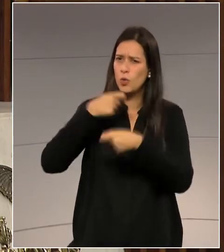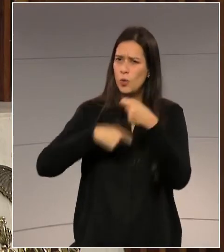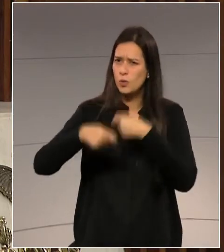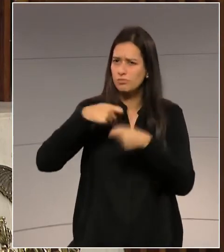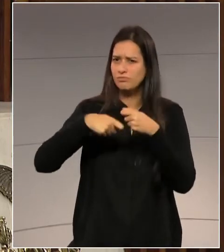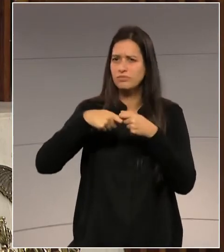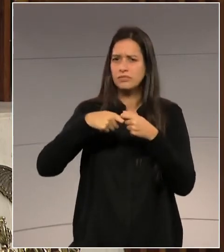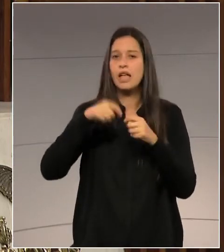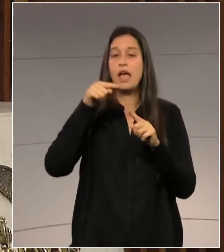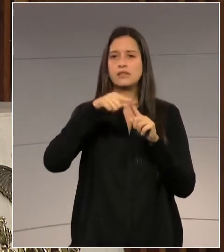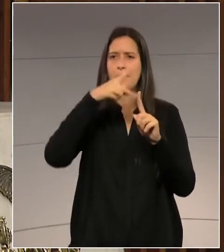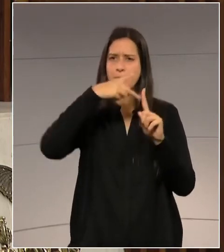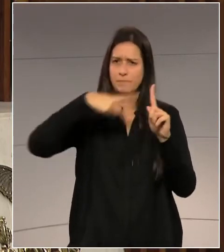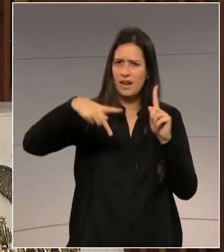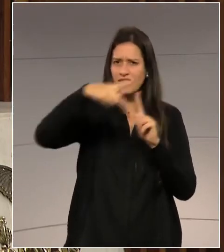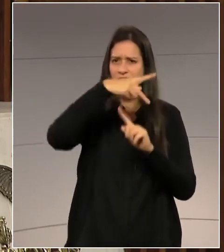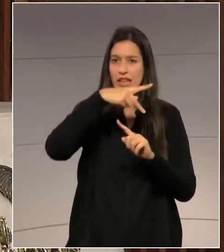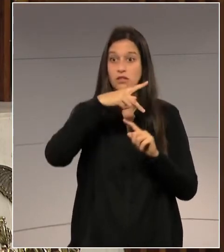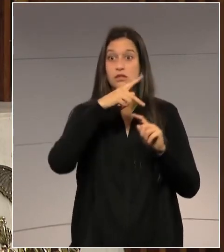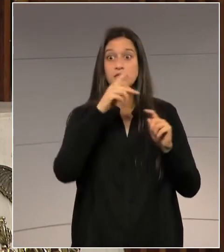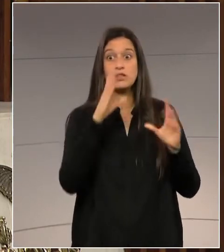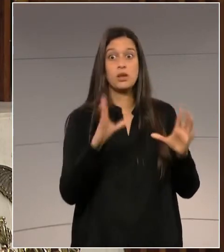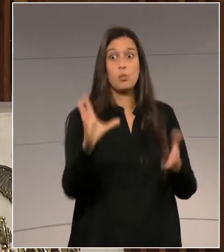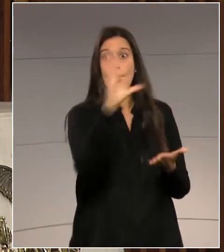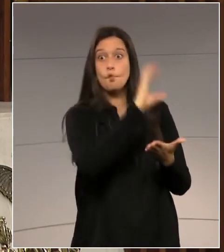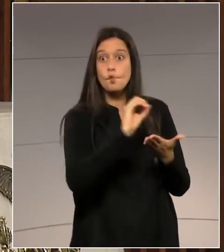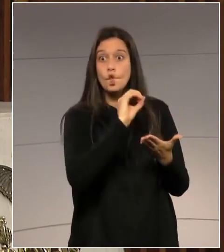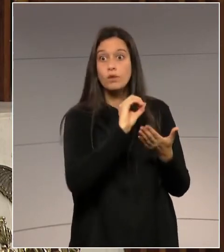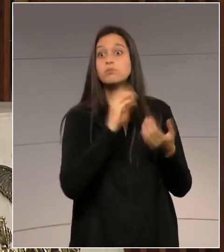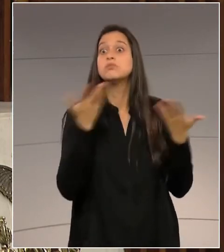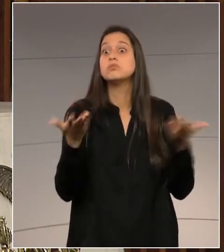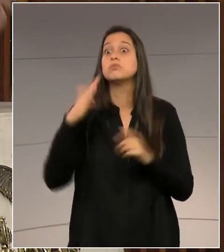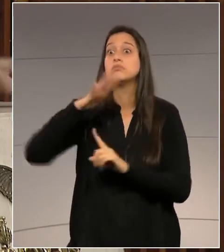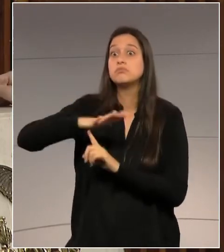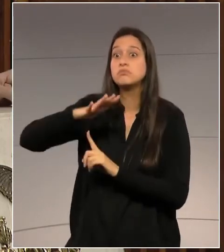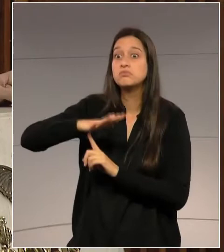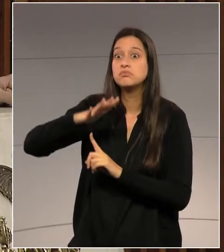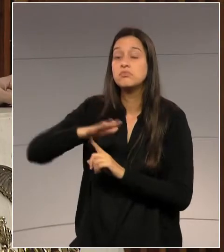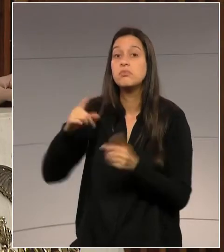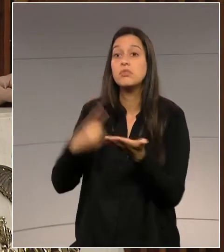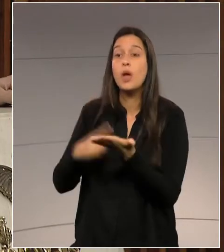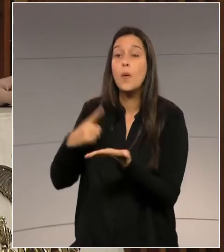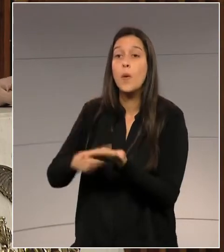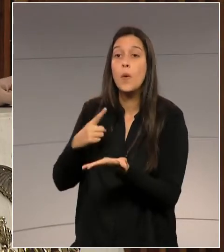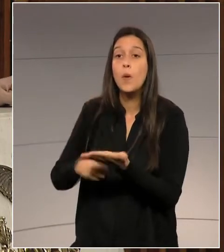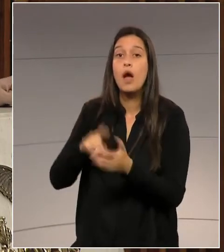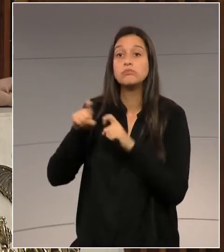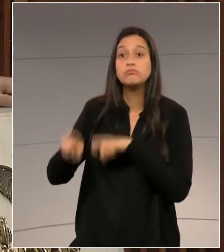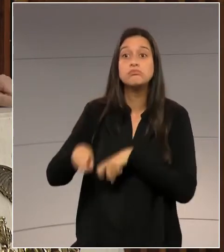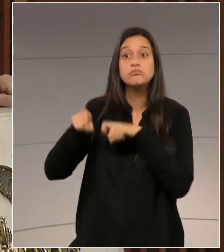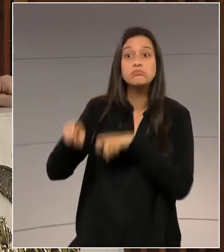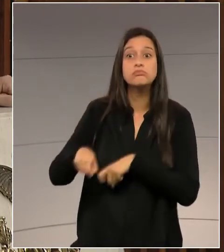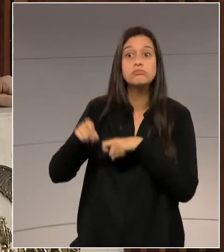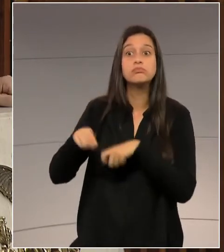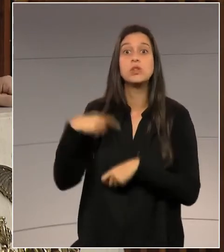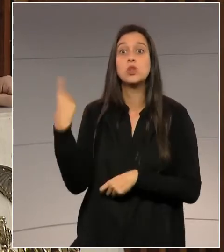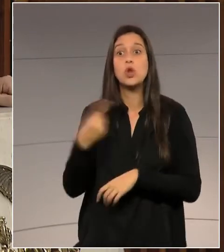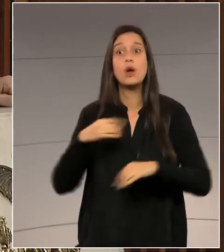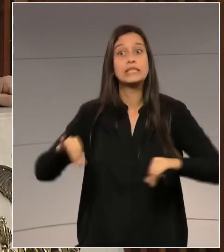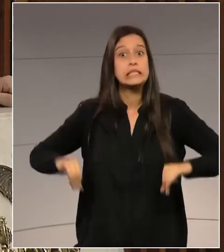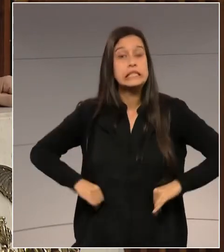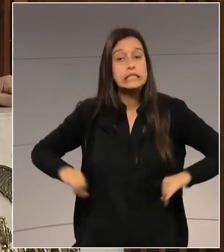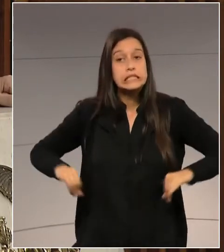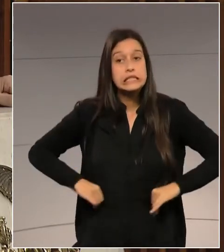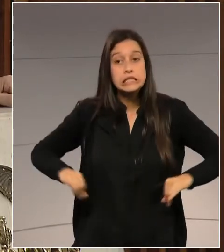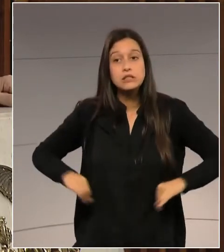nacionais e nós aqui paranaense pelos acordos feitos com agricultura estão pagando o preço 30 milhões de toneladas